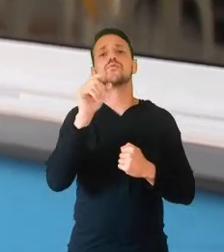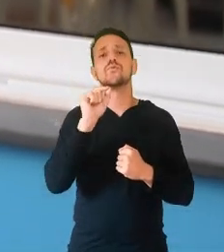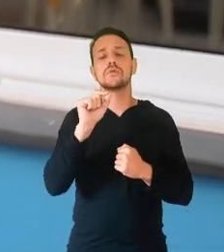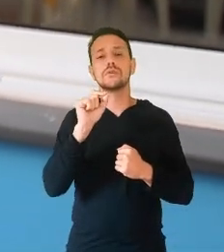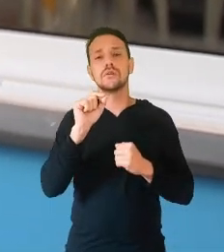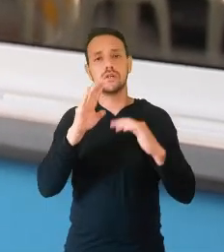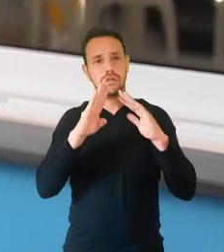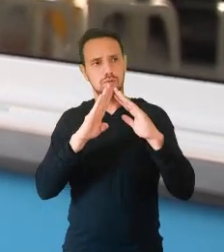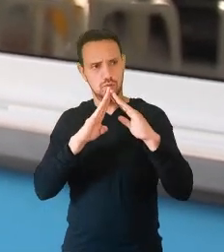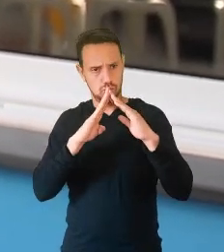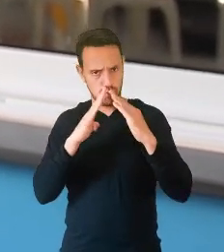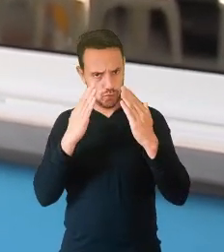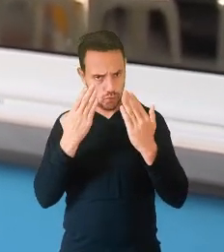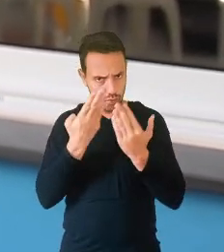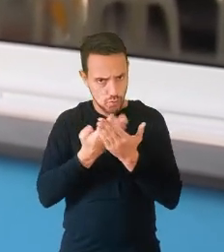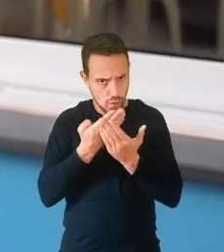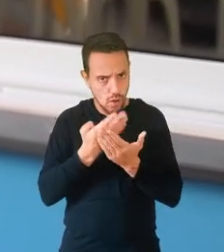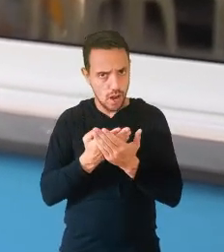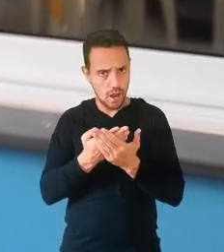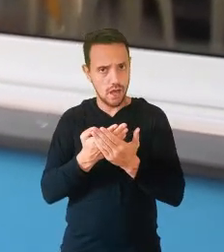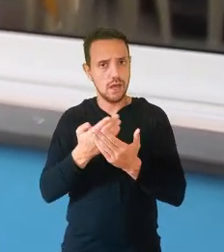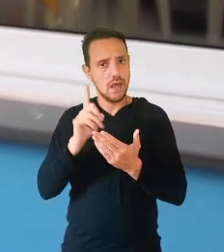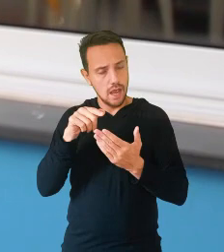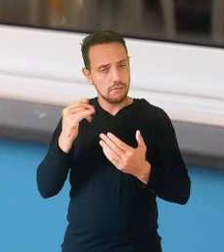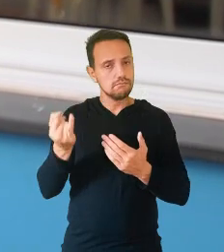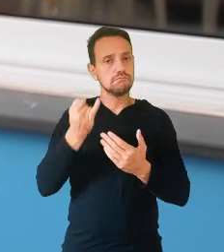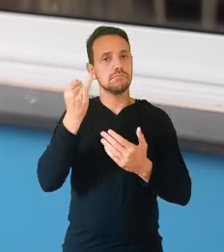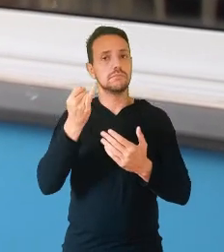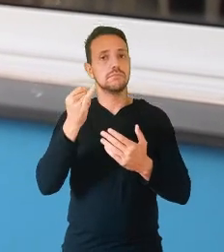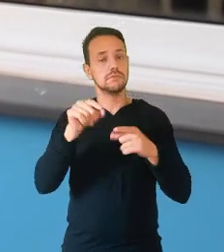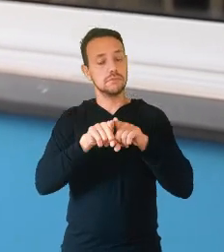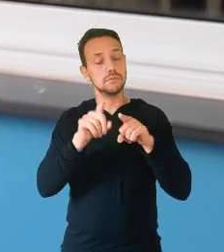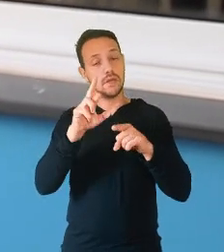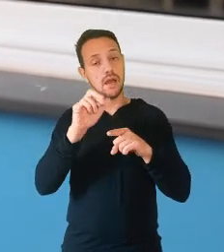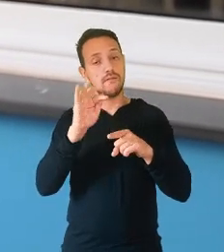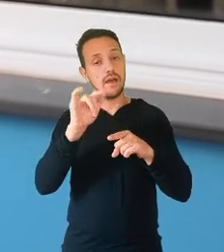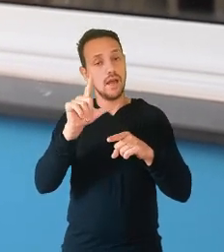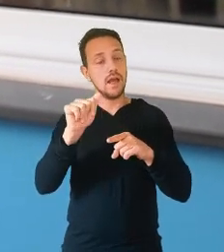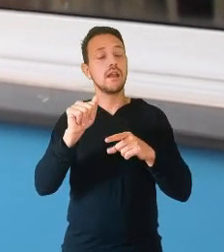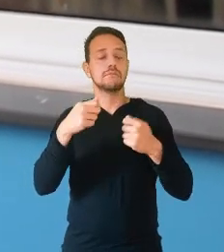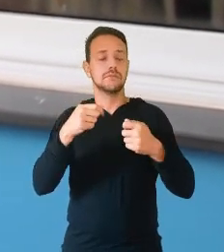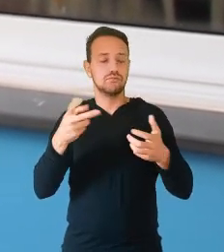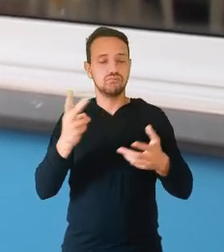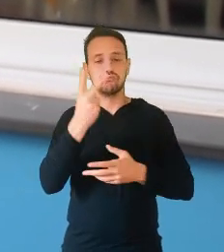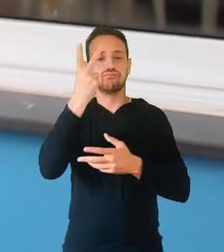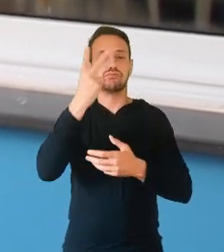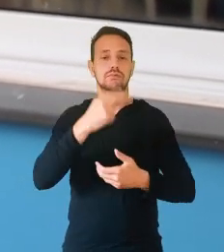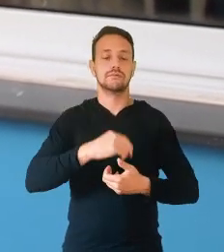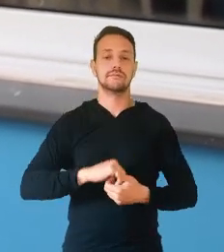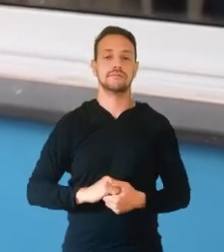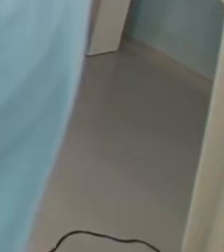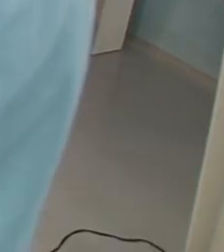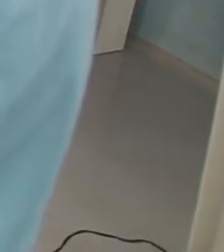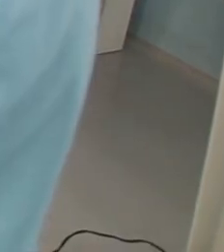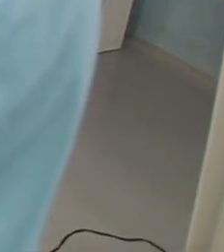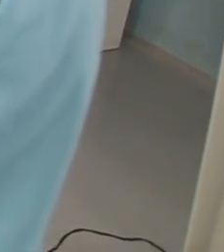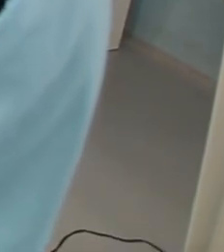muito fundamental, né? Um colégio que valorizava muito isso, ao qual também foi muito importante para a Rafaela, né?